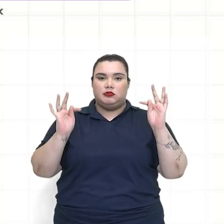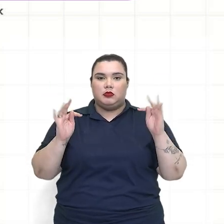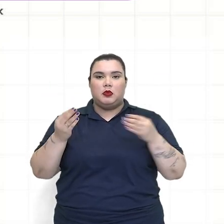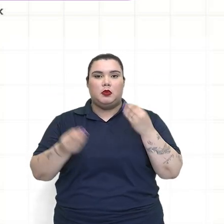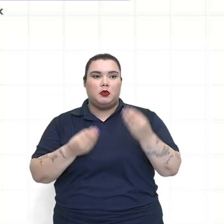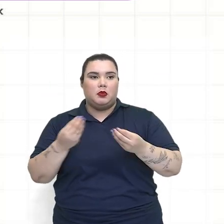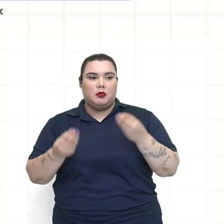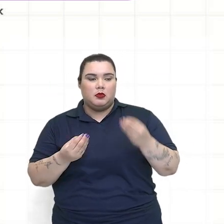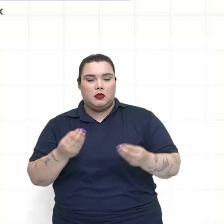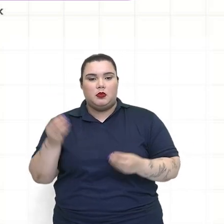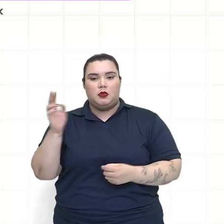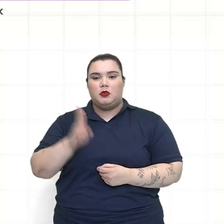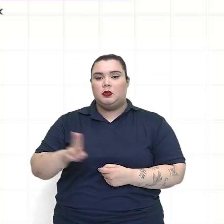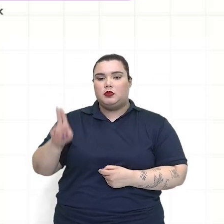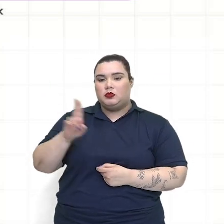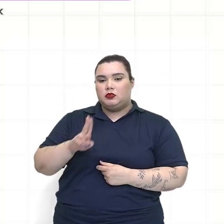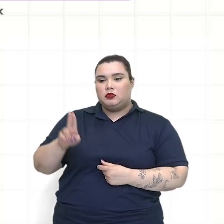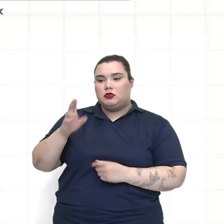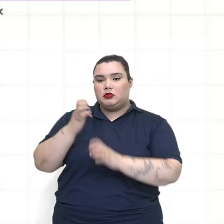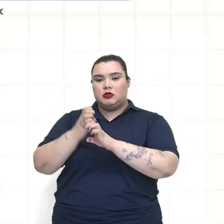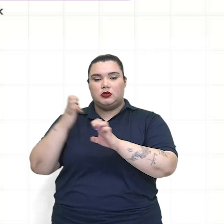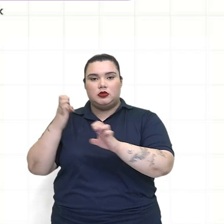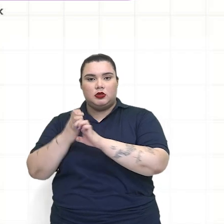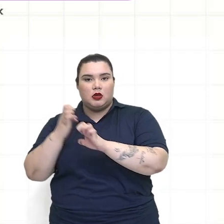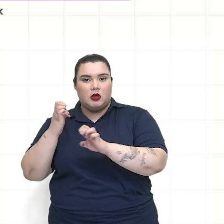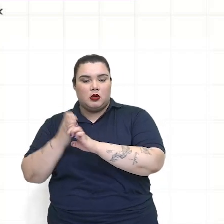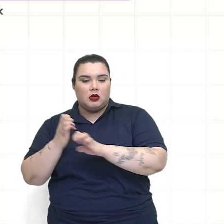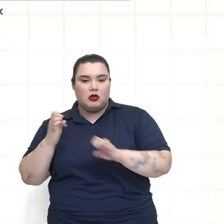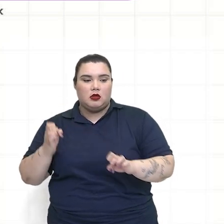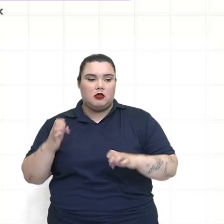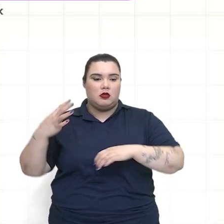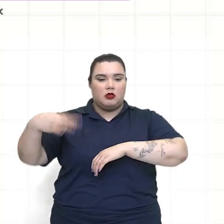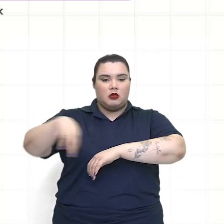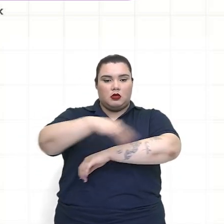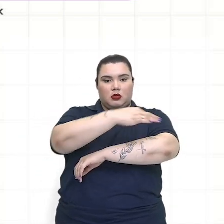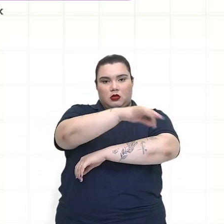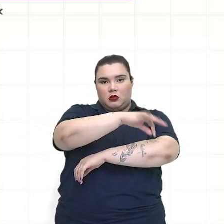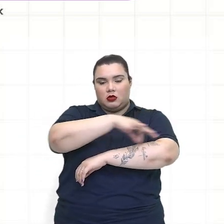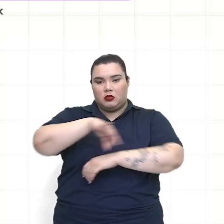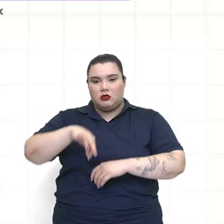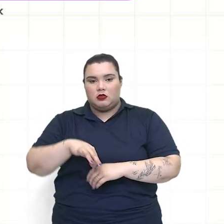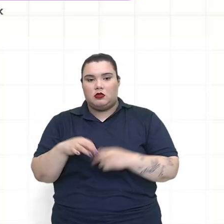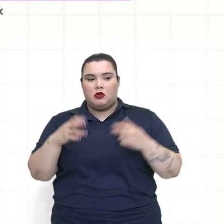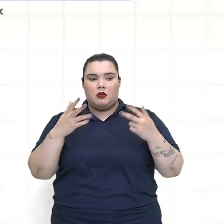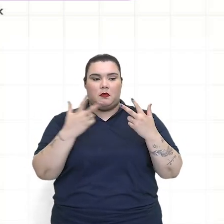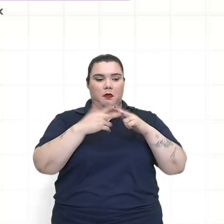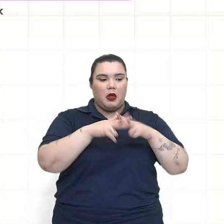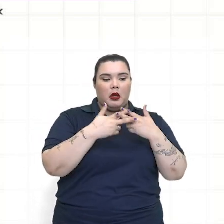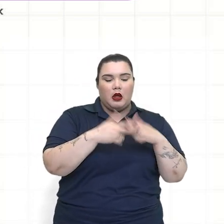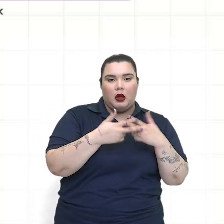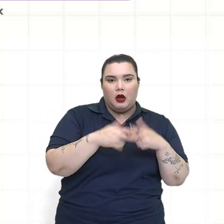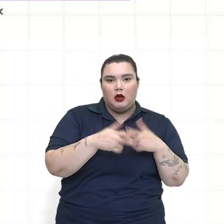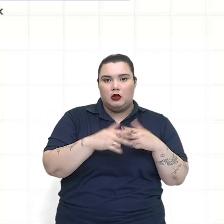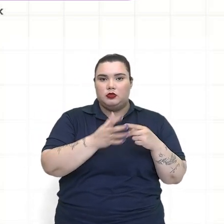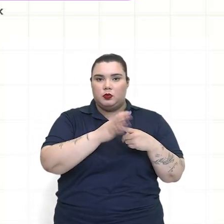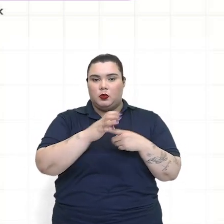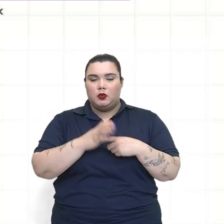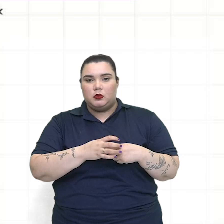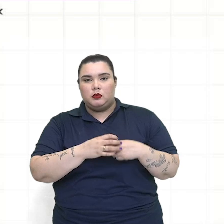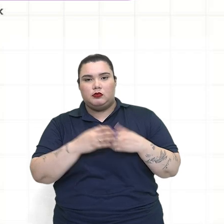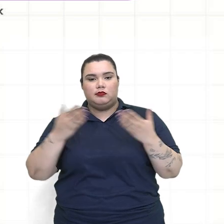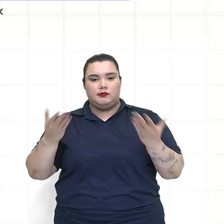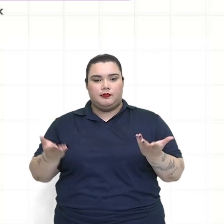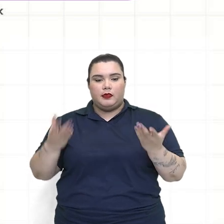dentre elas que foram aplicadas na engenharia, né, na arquitetura, na mecânica atualmente